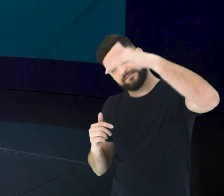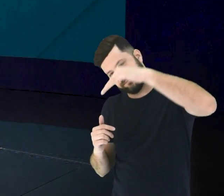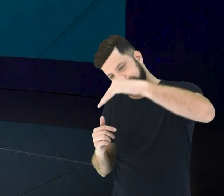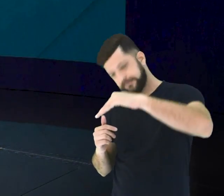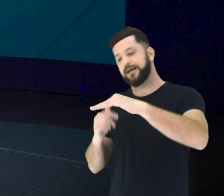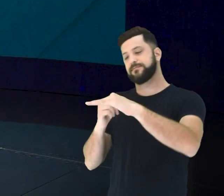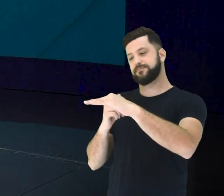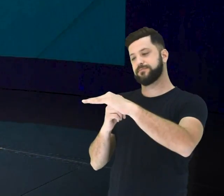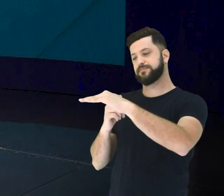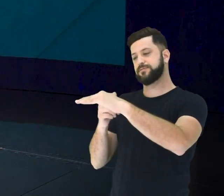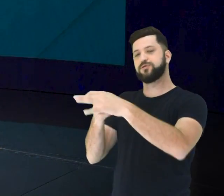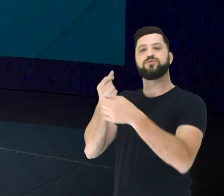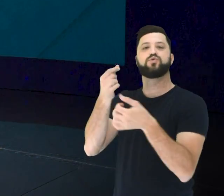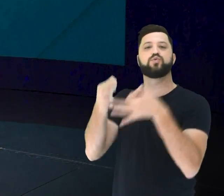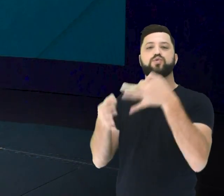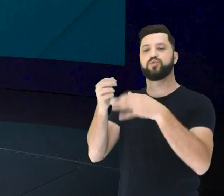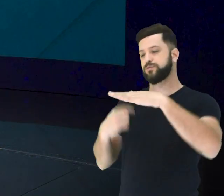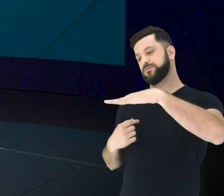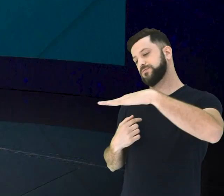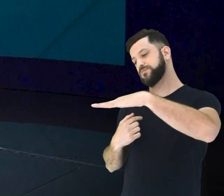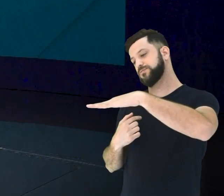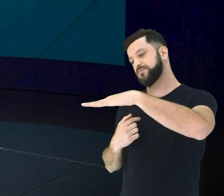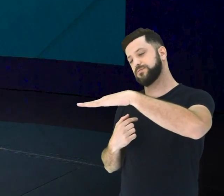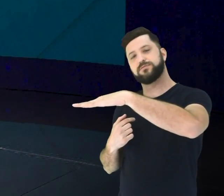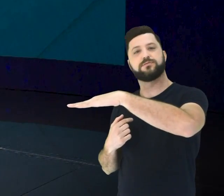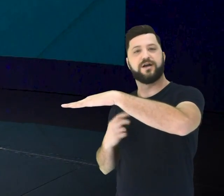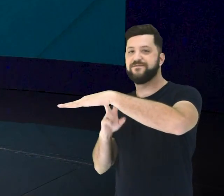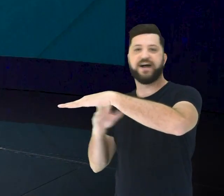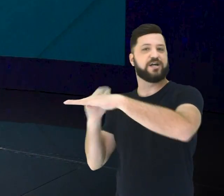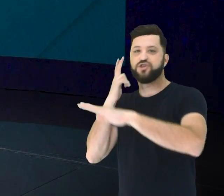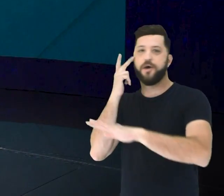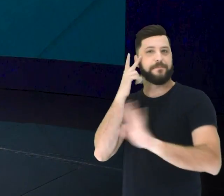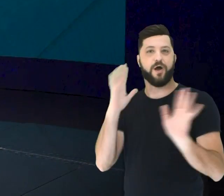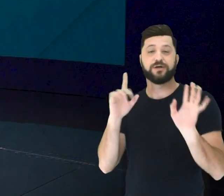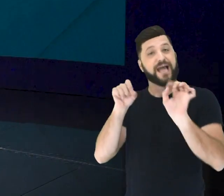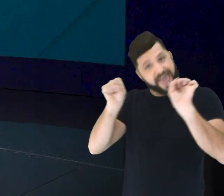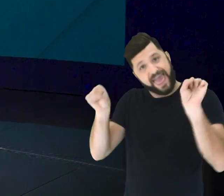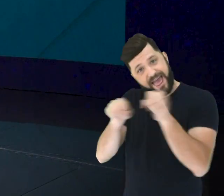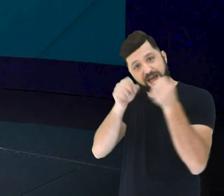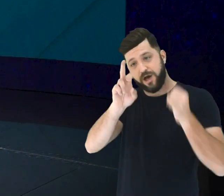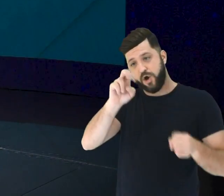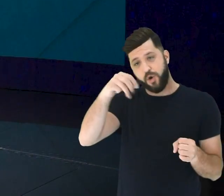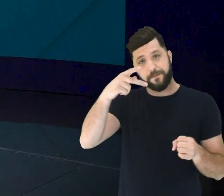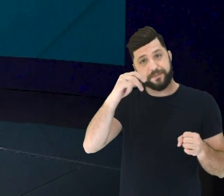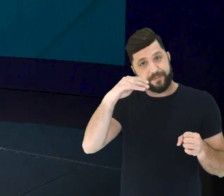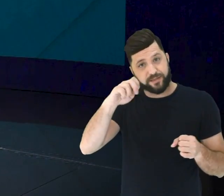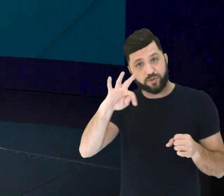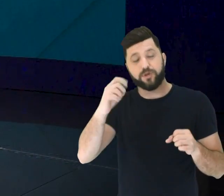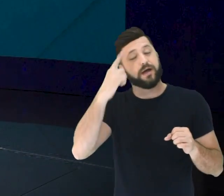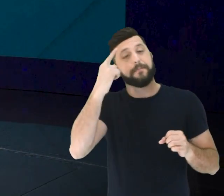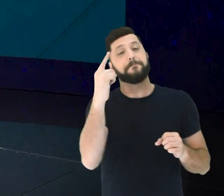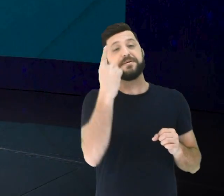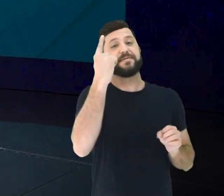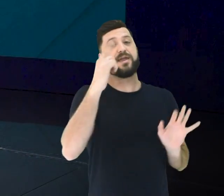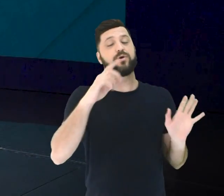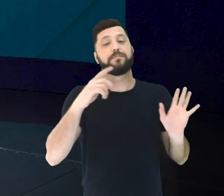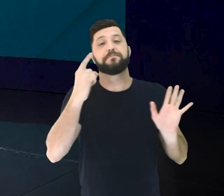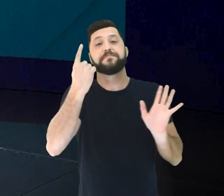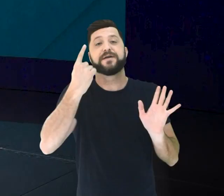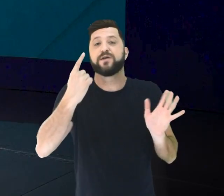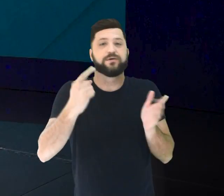direção do novo preço justo daquele ativo tá então o princípio número um para um rompimento acontecer na minha opinião o rompimento